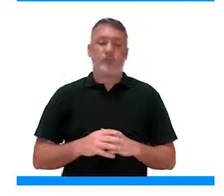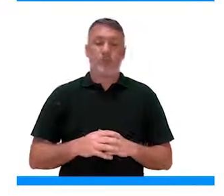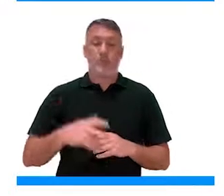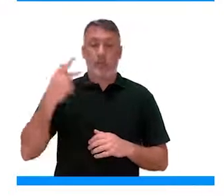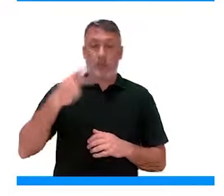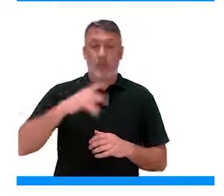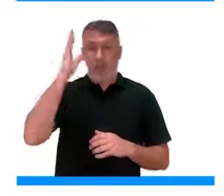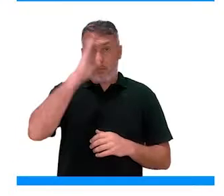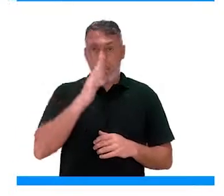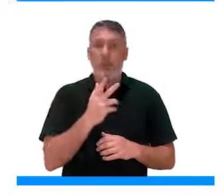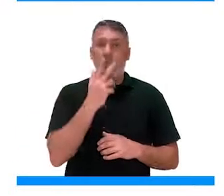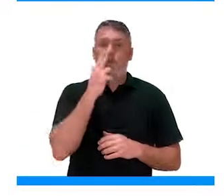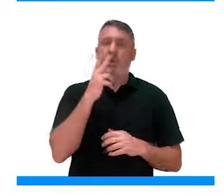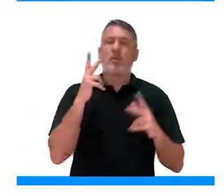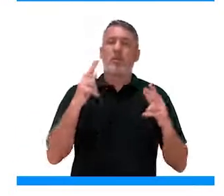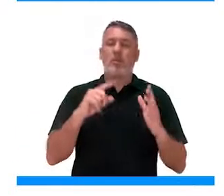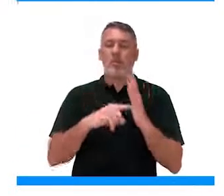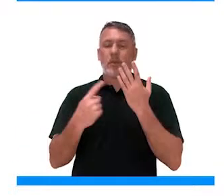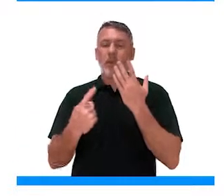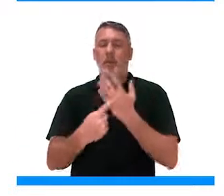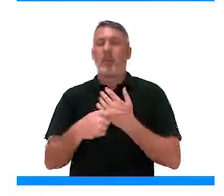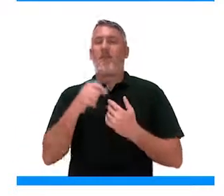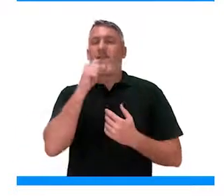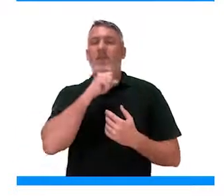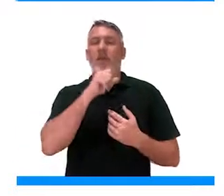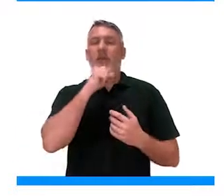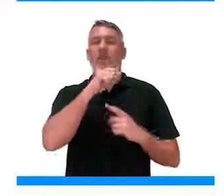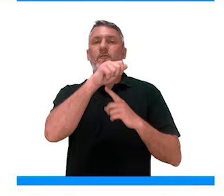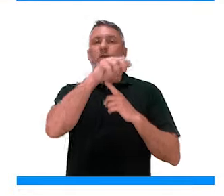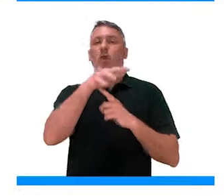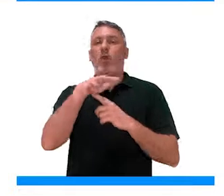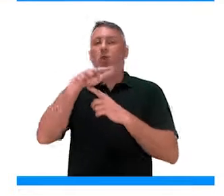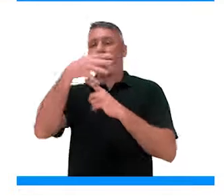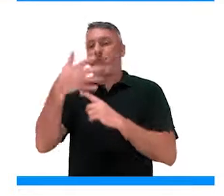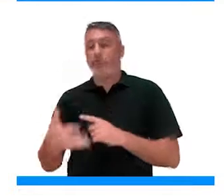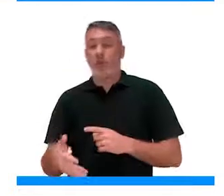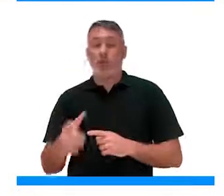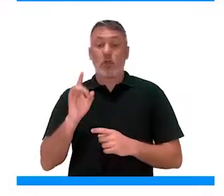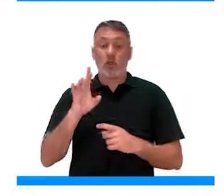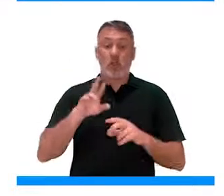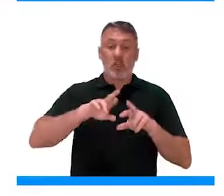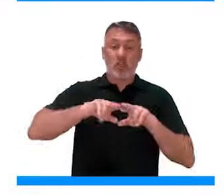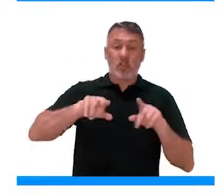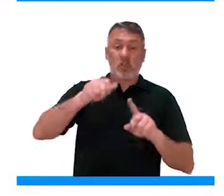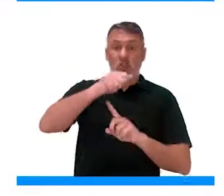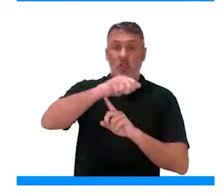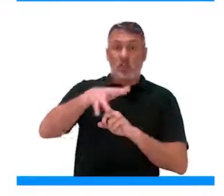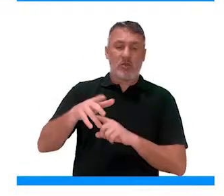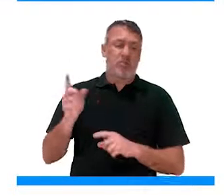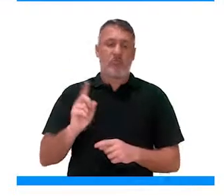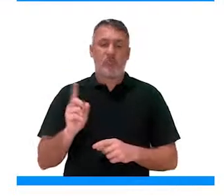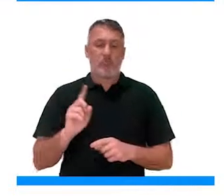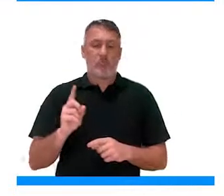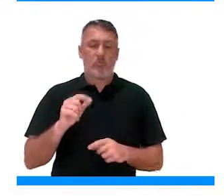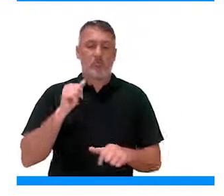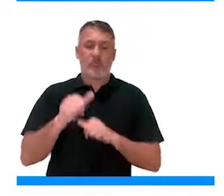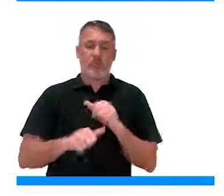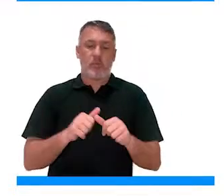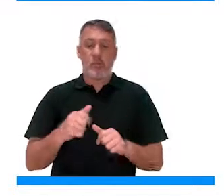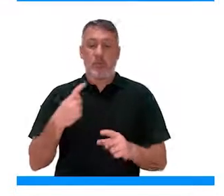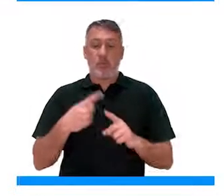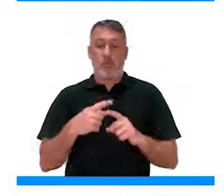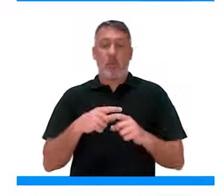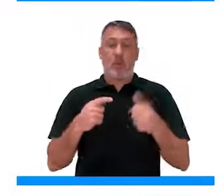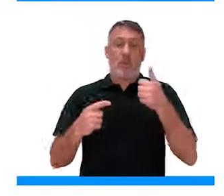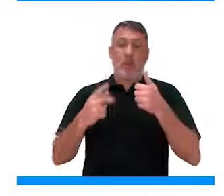caem como folhas secas. Não é somente pela gíria que a gente é apanhada. Aliás, já não se usa mais a primeira pessoa, tanto do